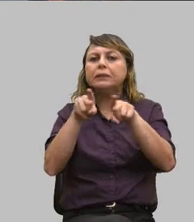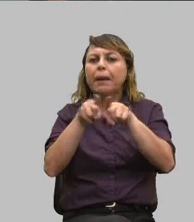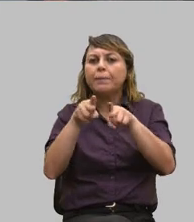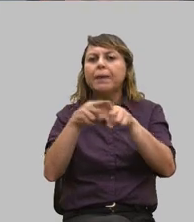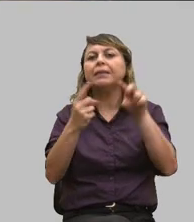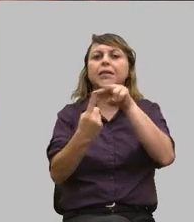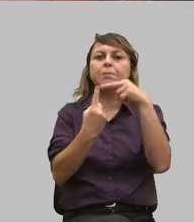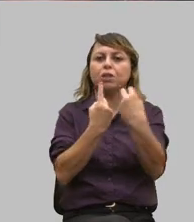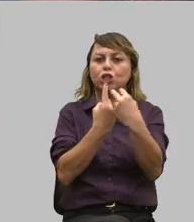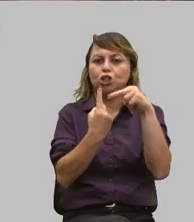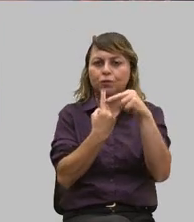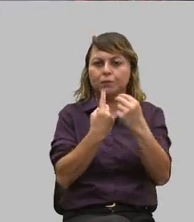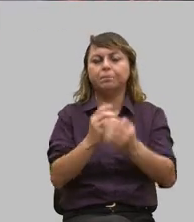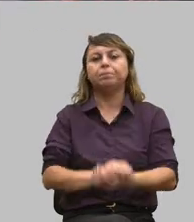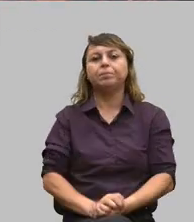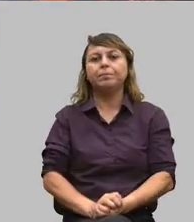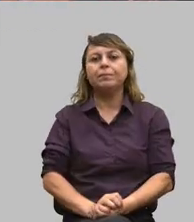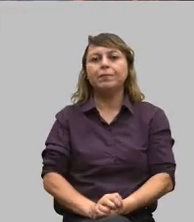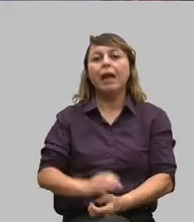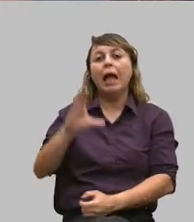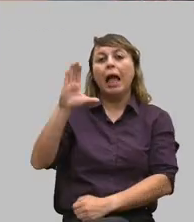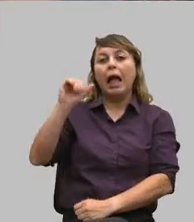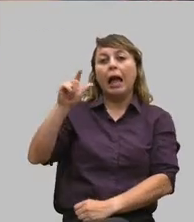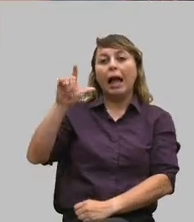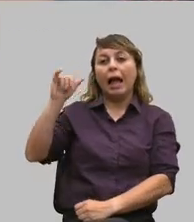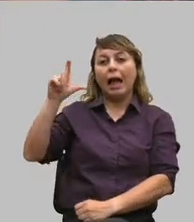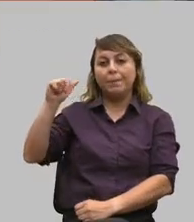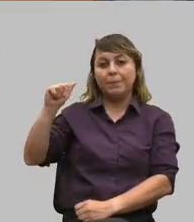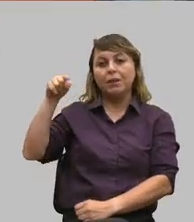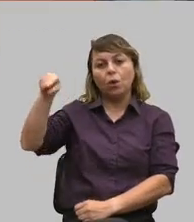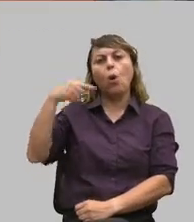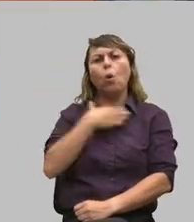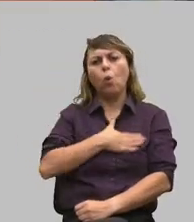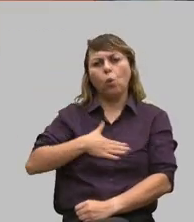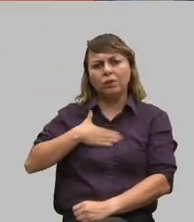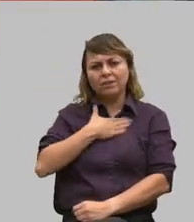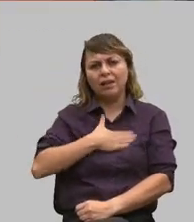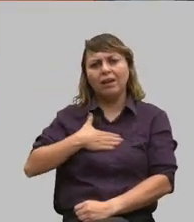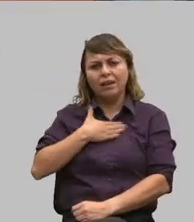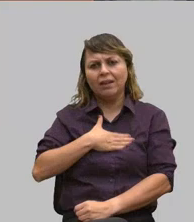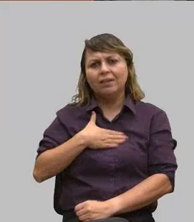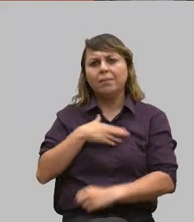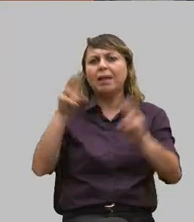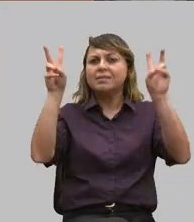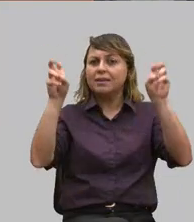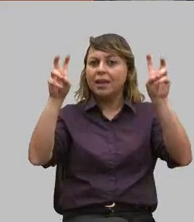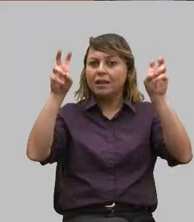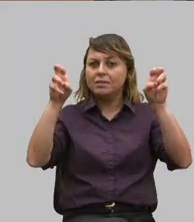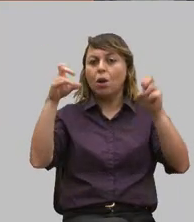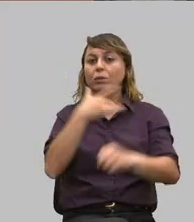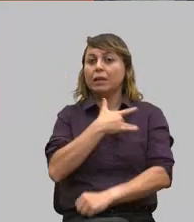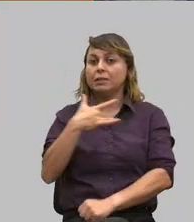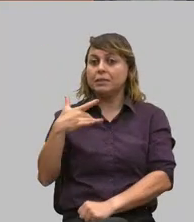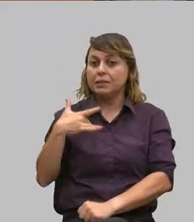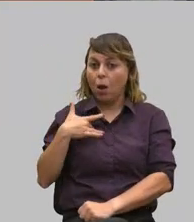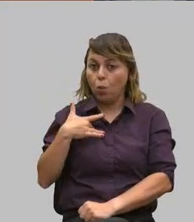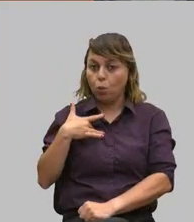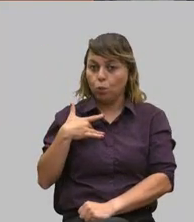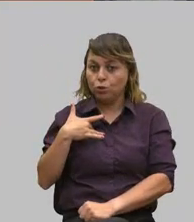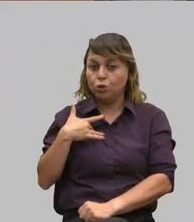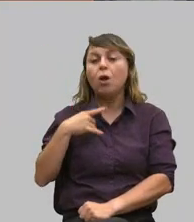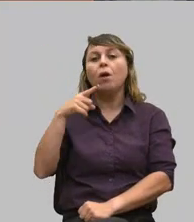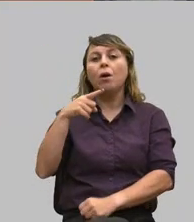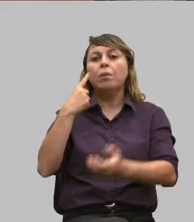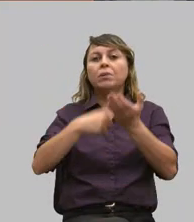perspectiva Camila você vai falar agora mas eu gostaria também de que você nessa questão da saúde bucal vocês pudessem